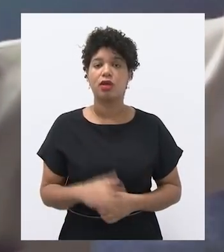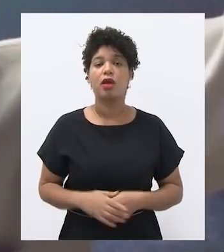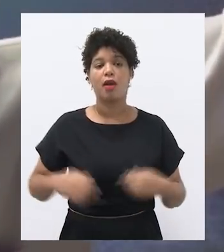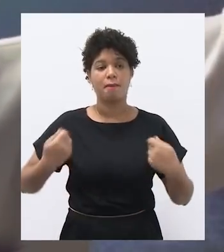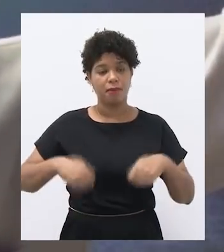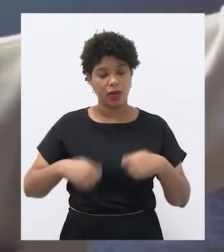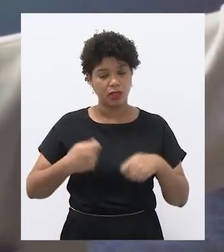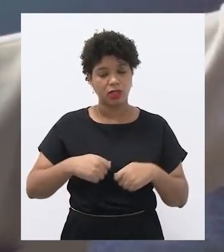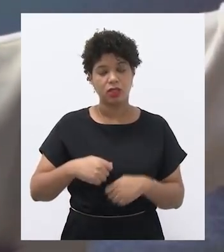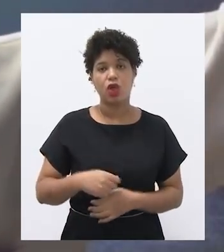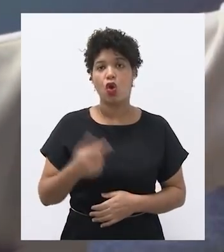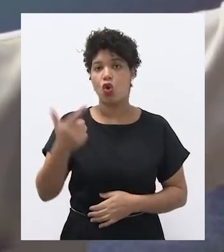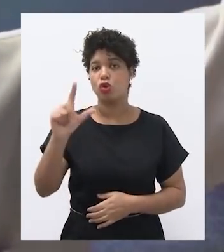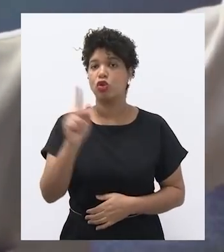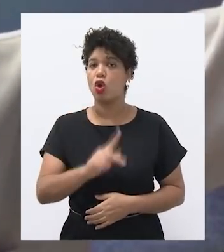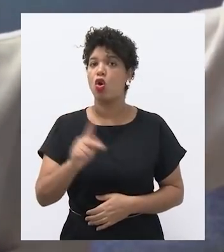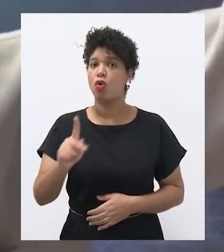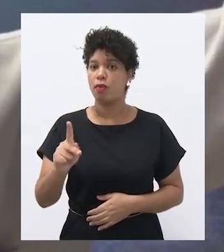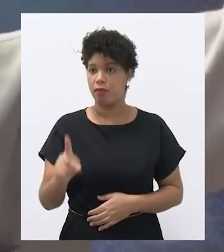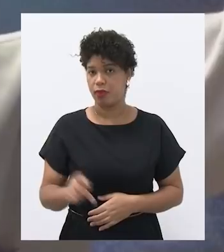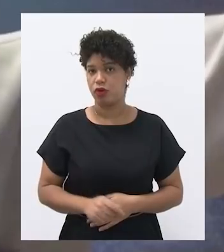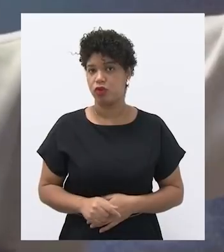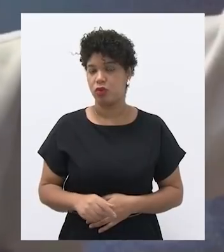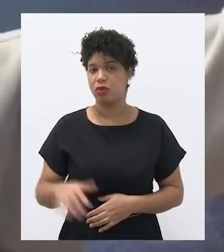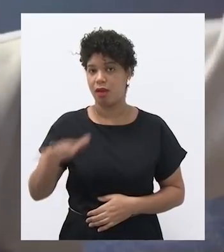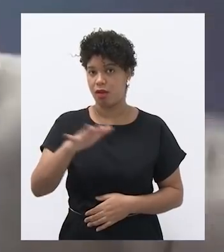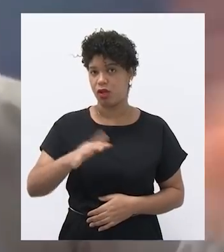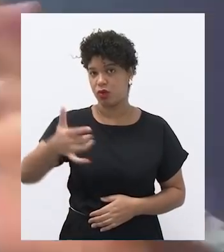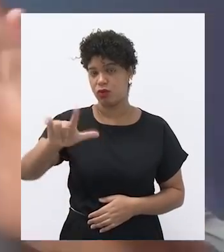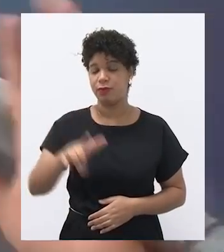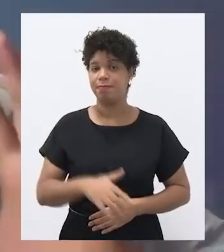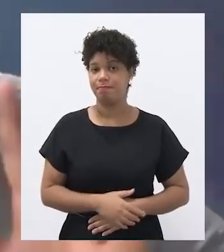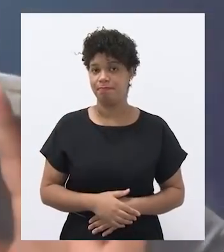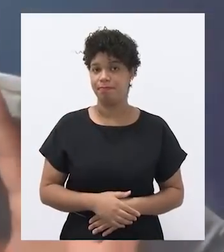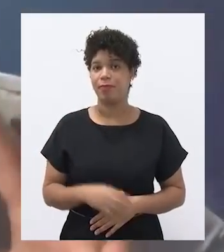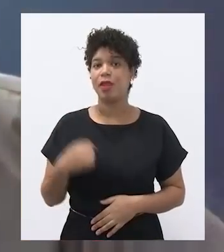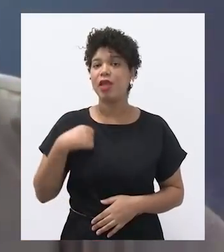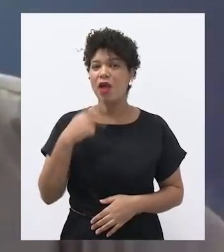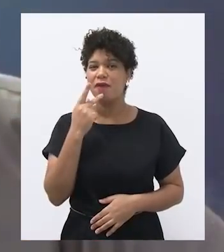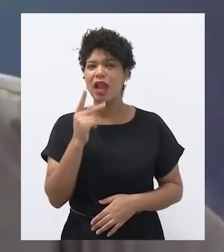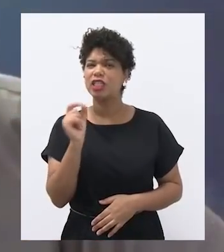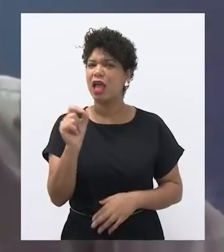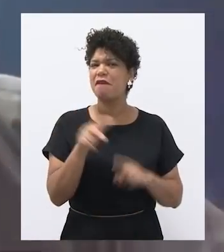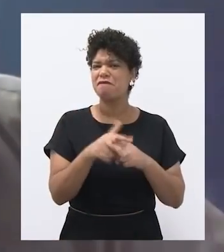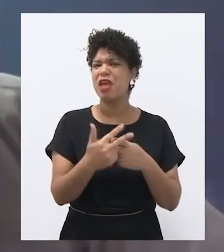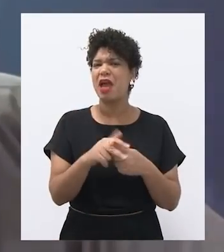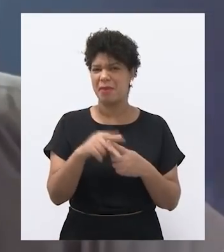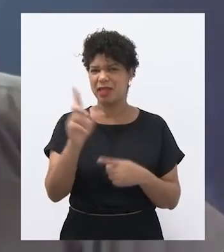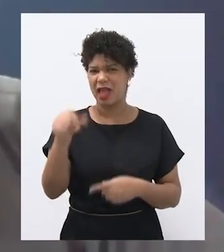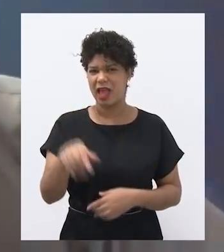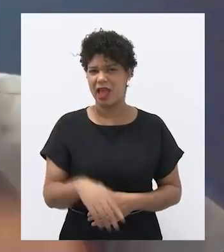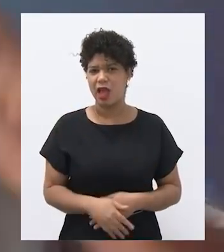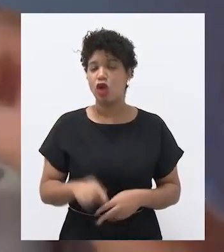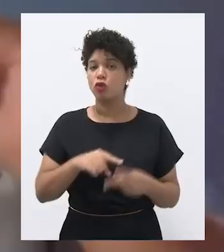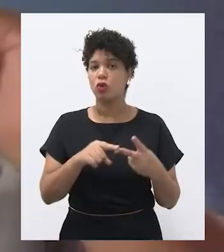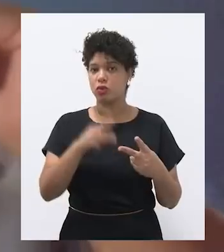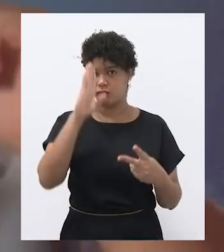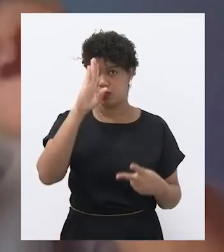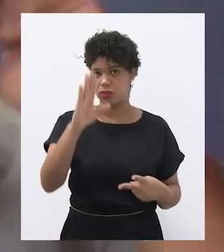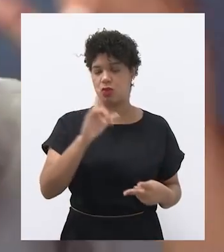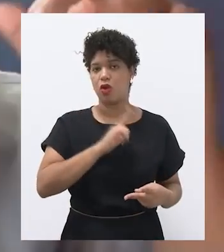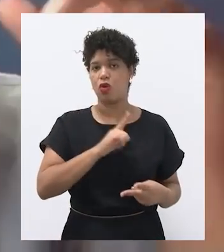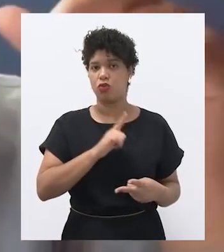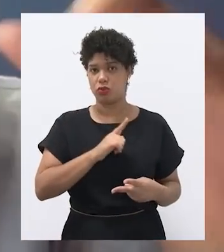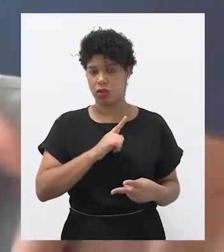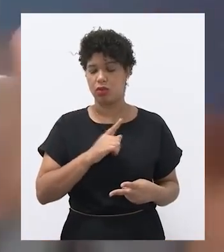necessárias para os outros professores lá daquela outra região. E quando eu digo ferramenta, aí eu estou falando de dois tipos de ferramentas aqui que